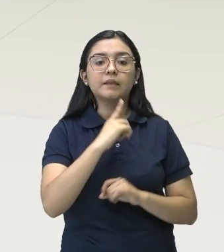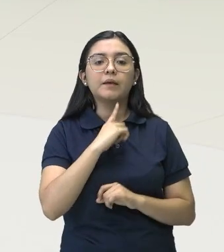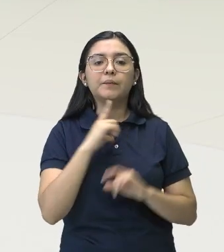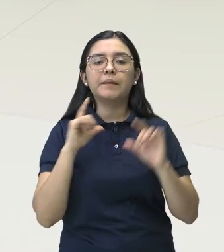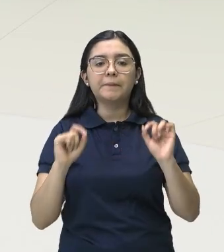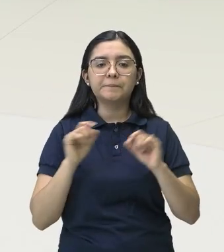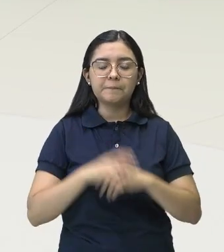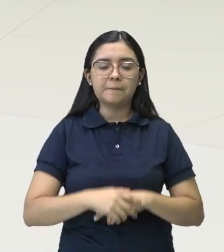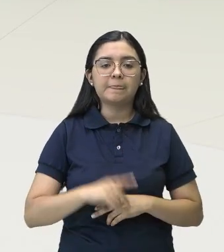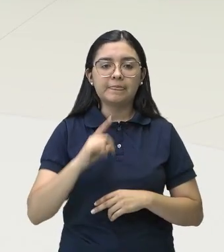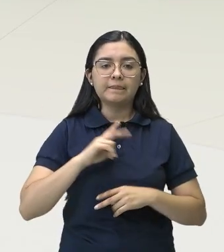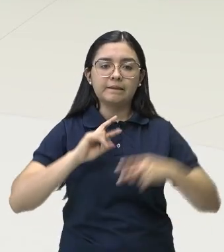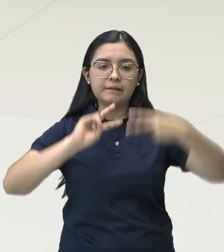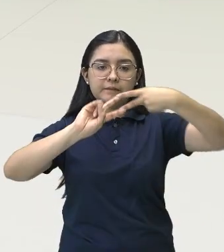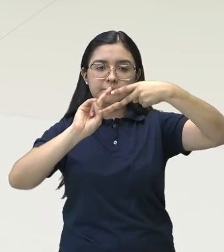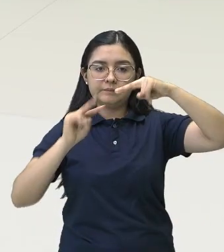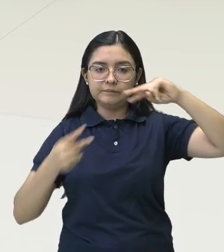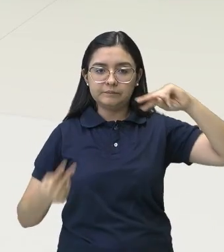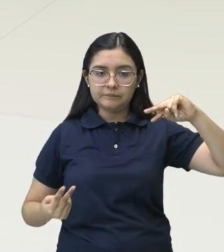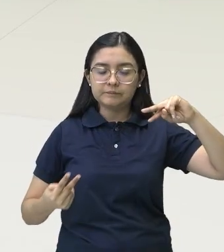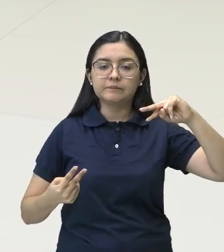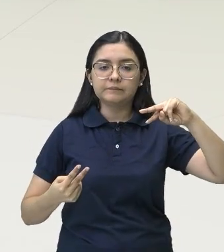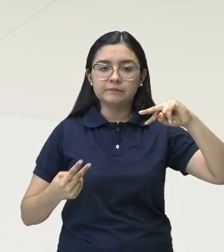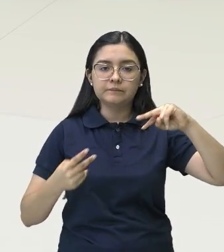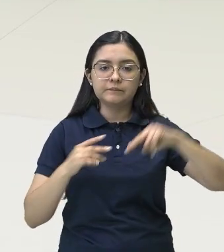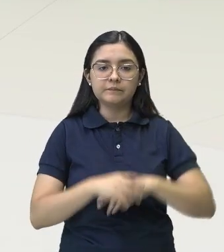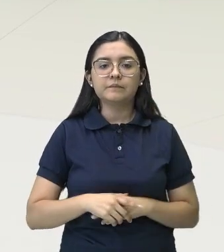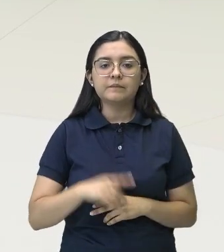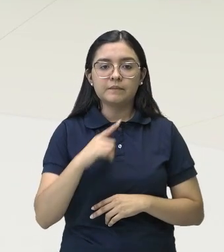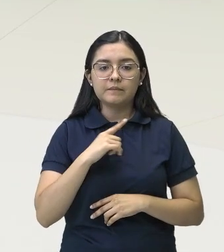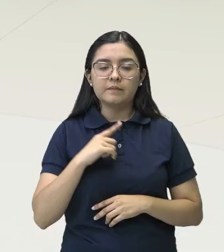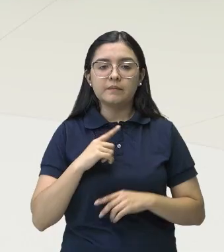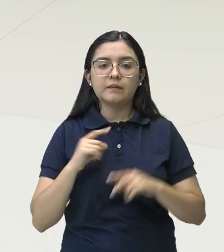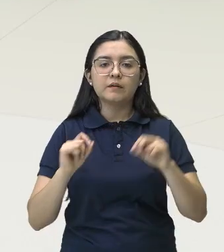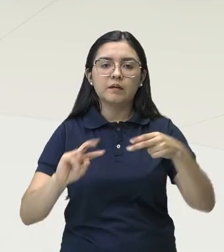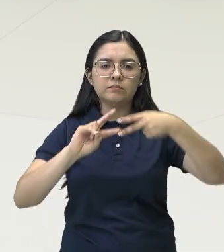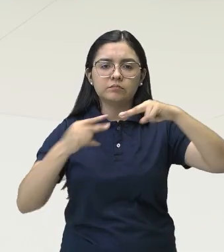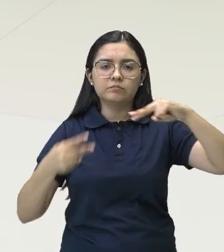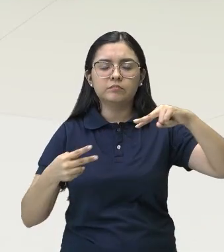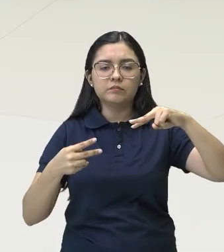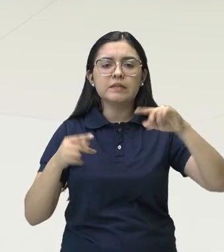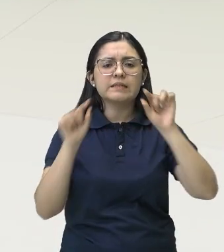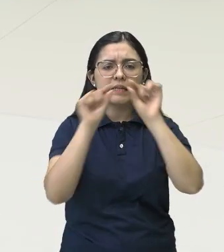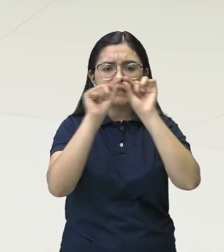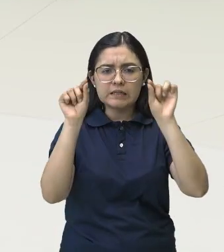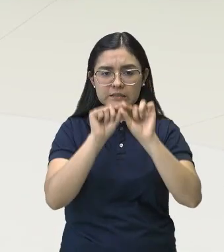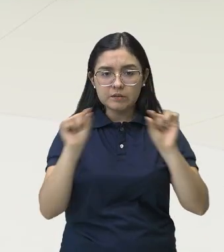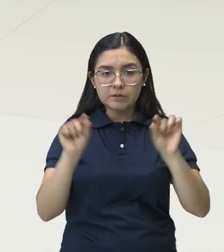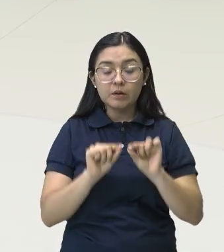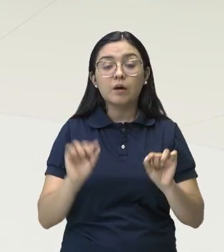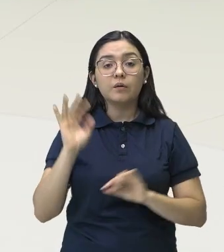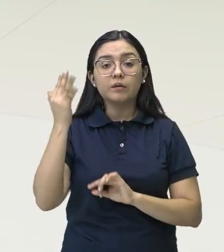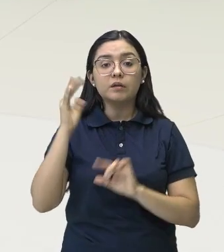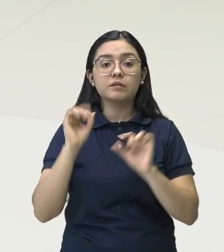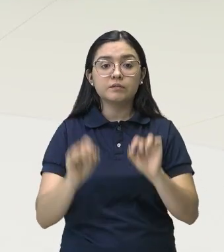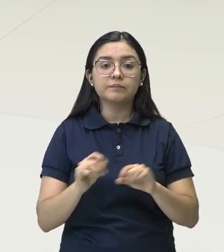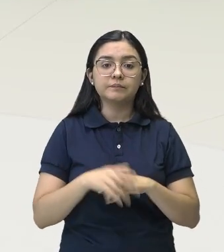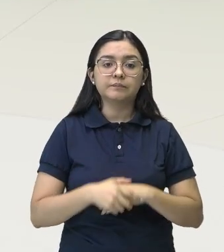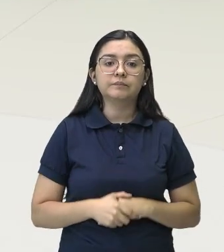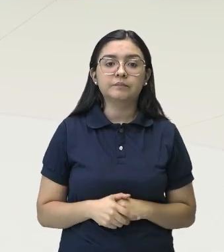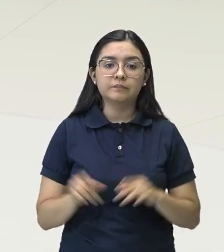aí ligações químicas acontecendo entre essa dupla hélice. Essas ligações elas ocorrem aqui com a